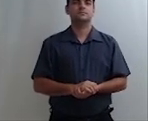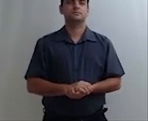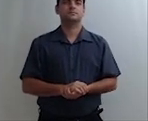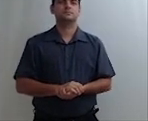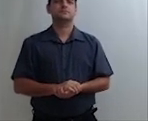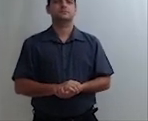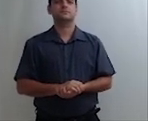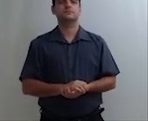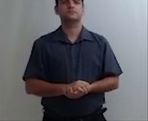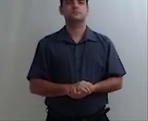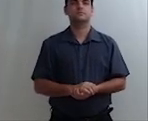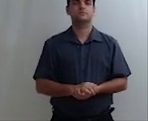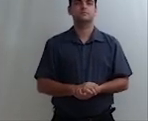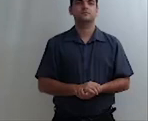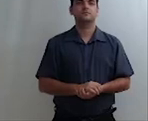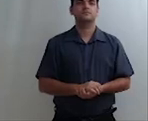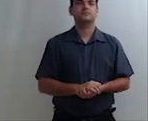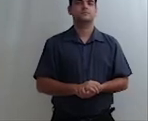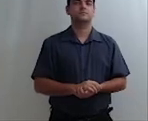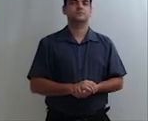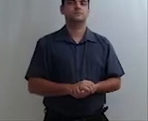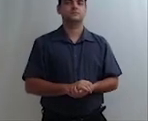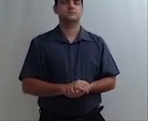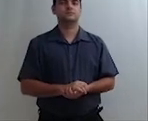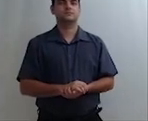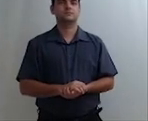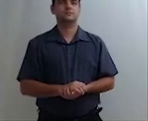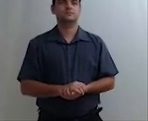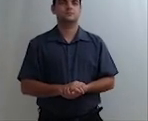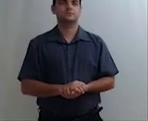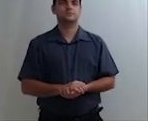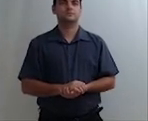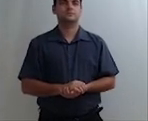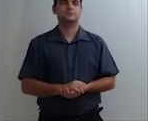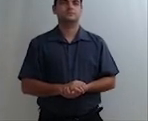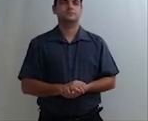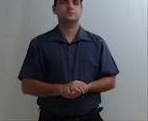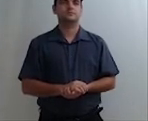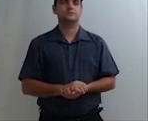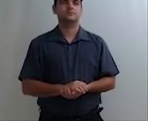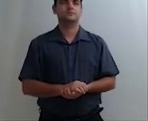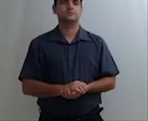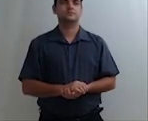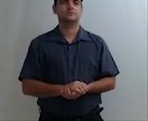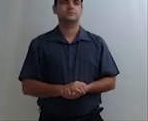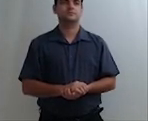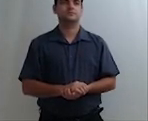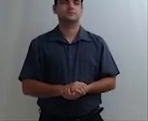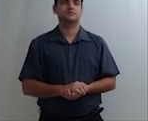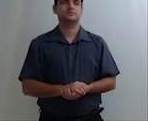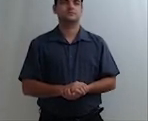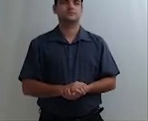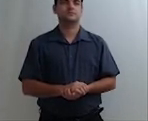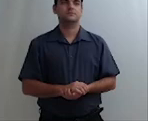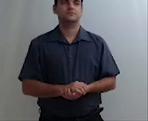tá sem som D Ades obrigado senhor presidente senhora ministra senhores